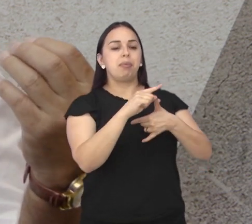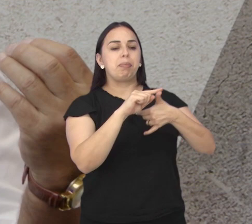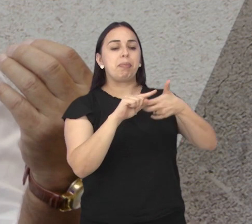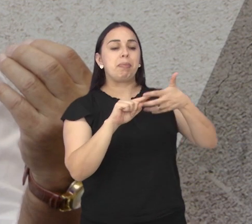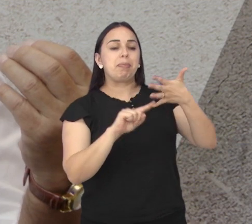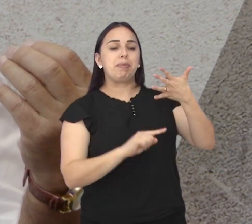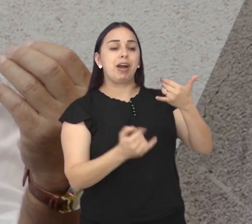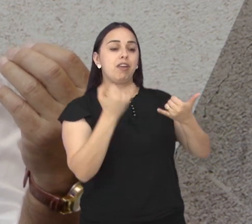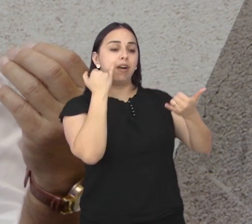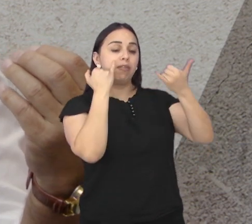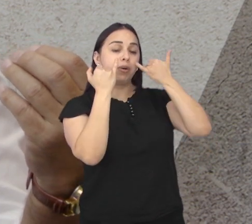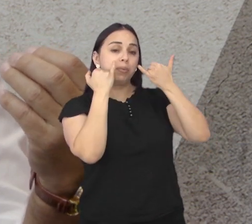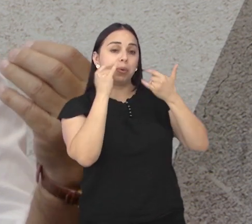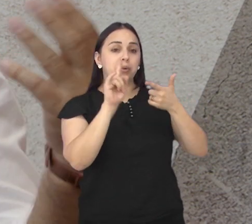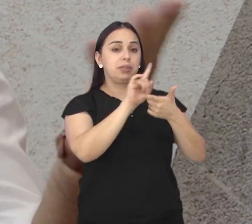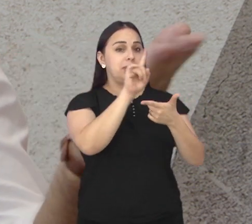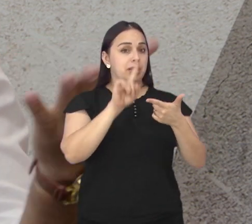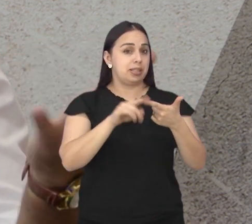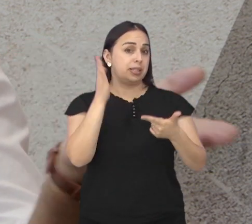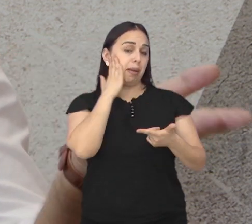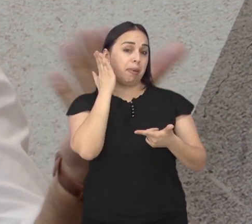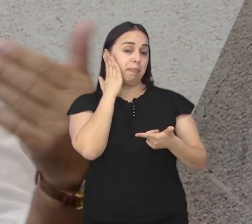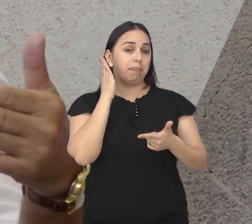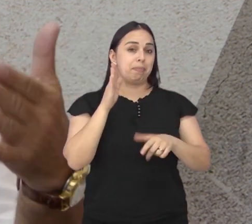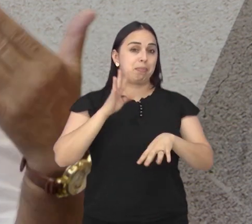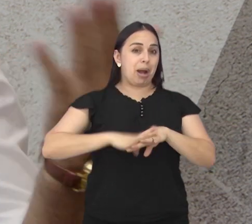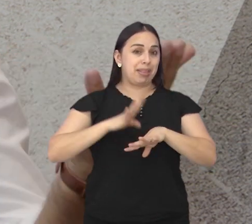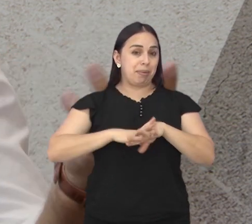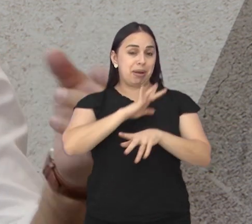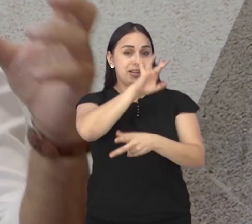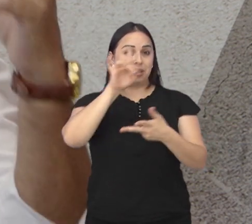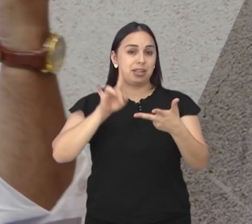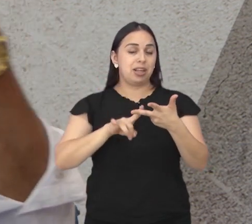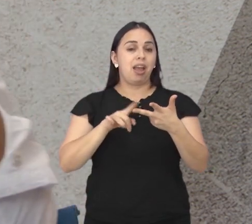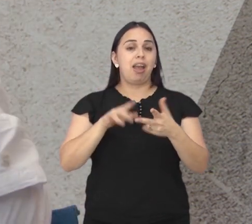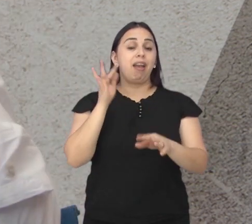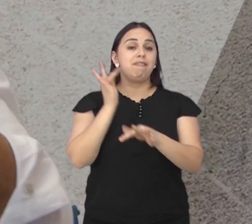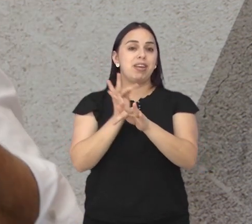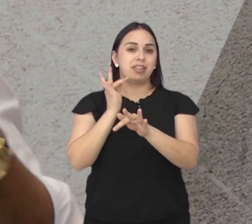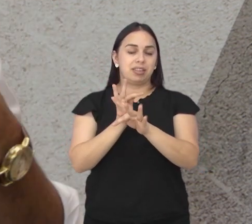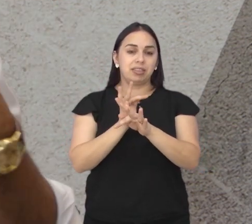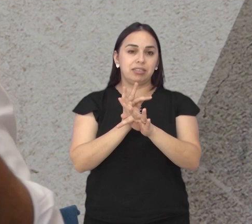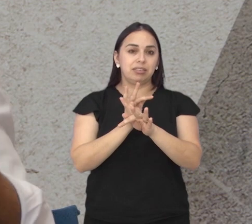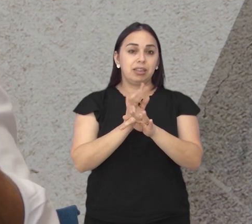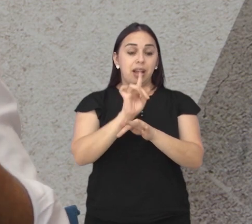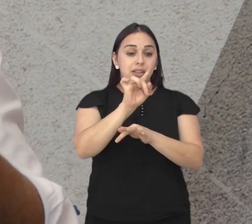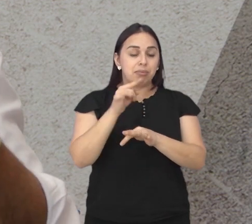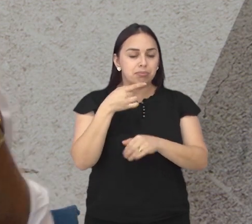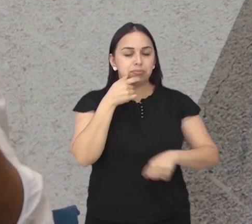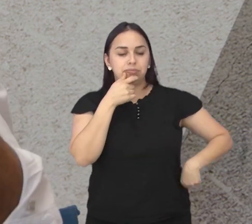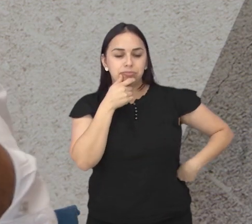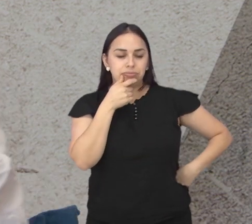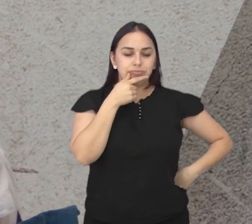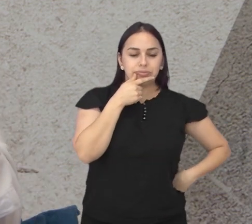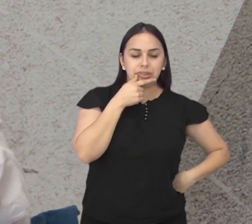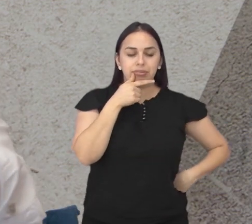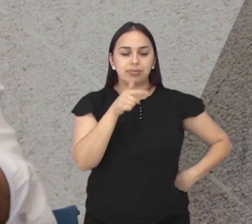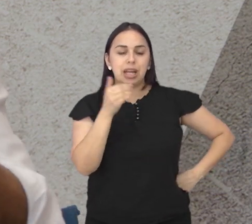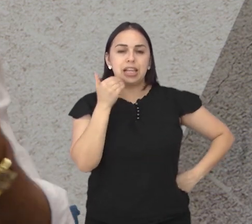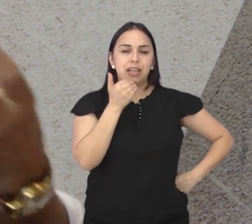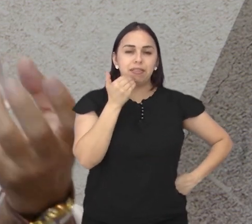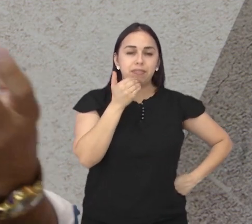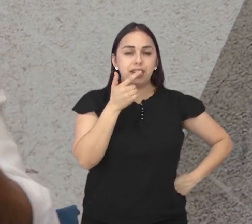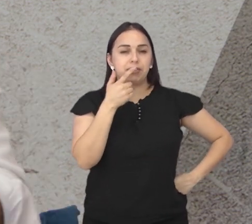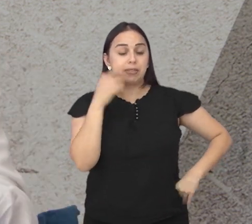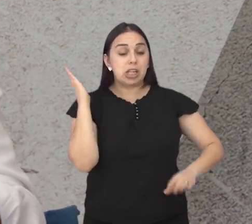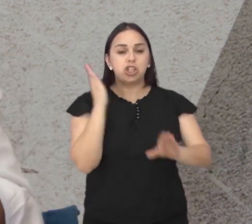uma informação, ele precisa entrar na matemática e na juntar física. todas as informações e calcular, ver qual a